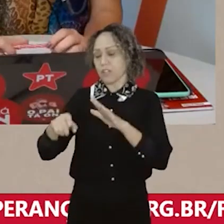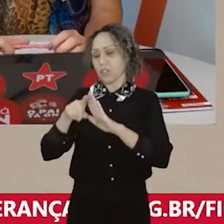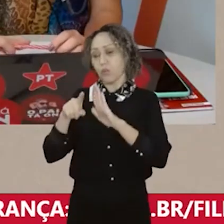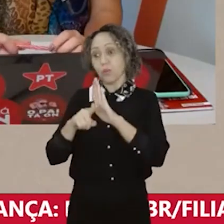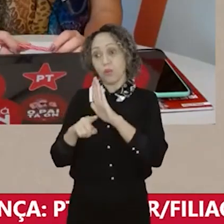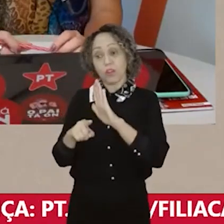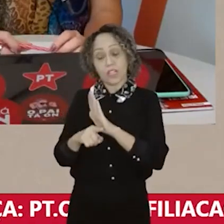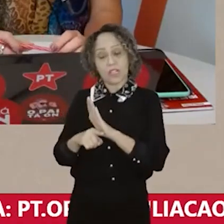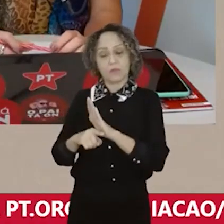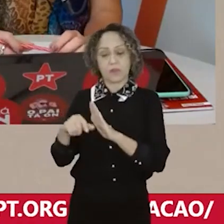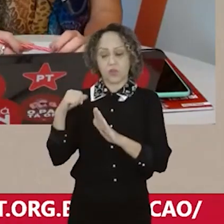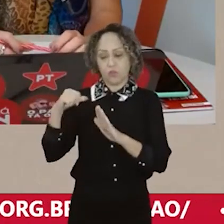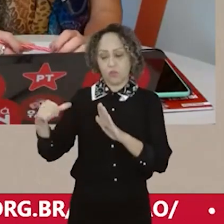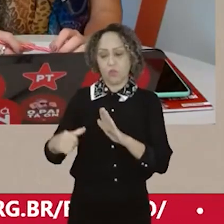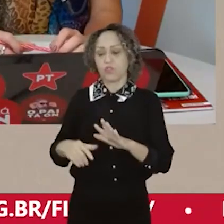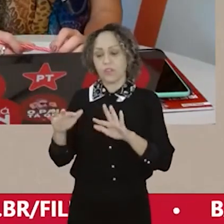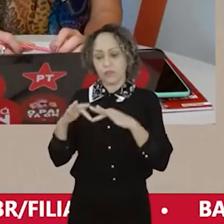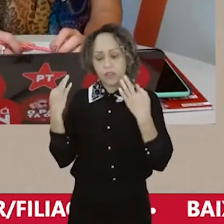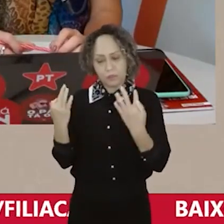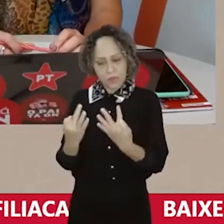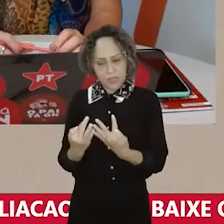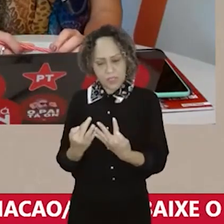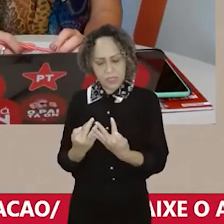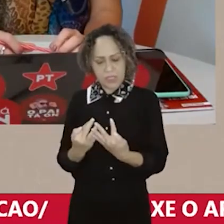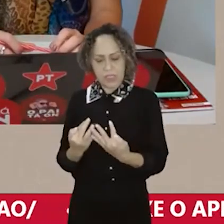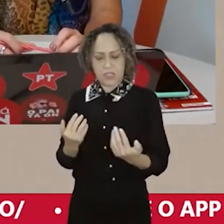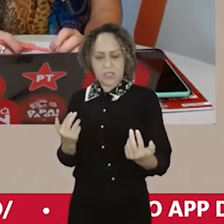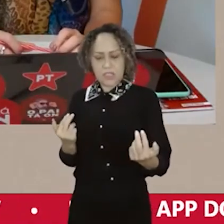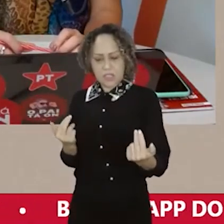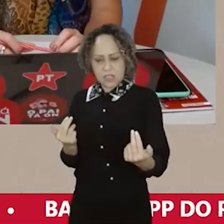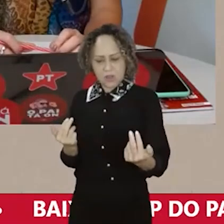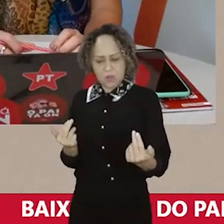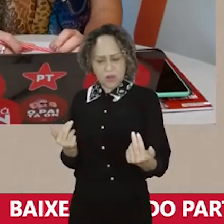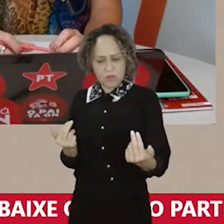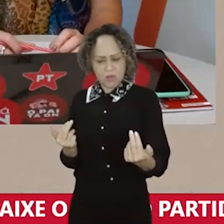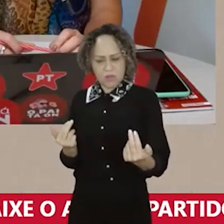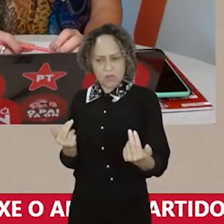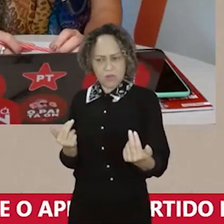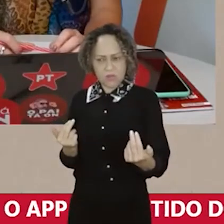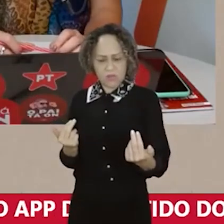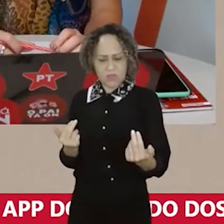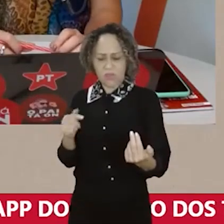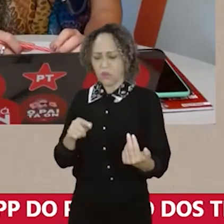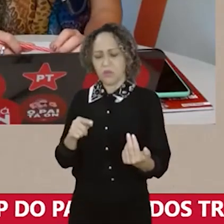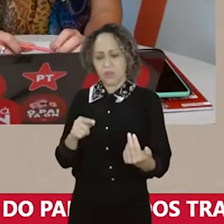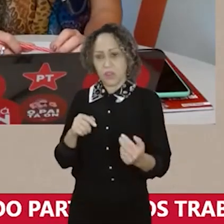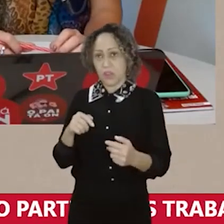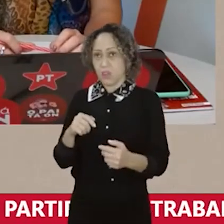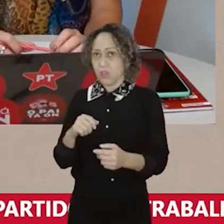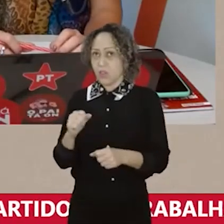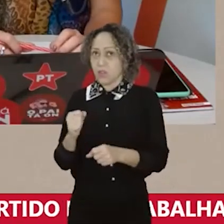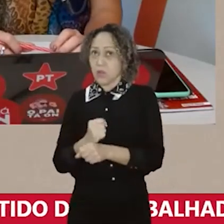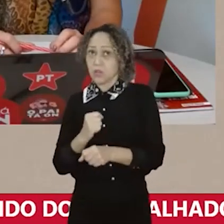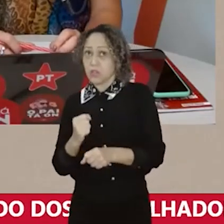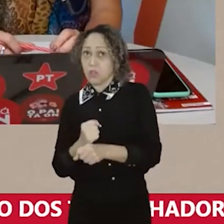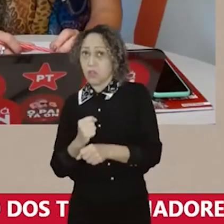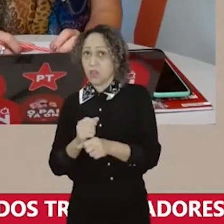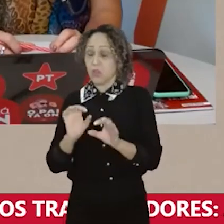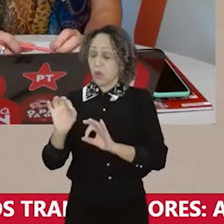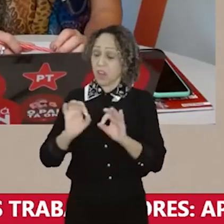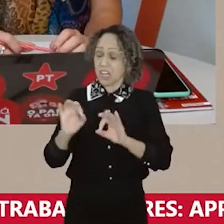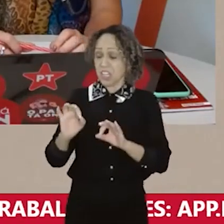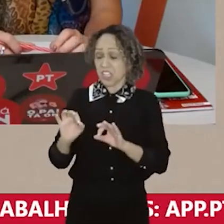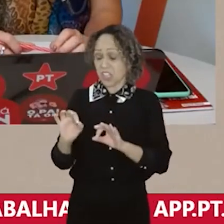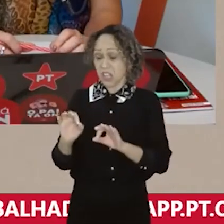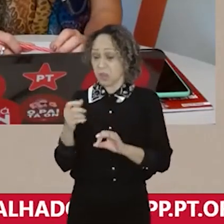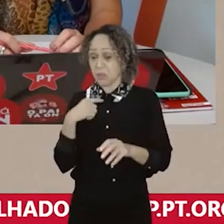cisternas, ele não foi construído com o objetivo de equidade de gênero. Mas hoje, né, muitas vezes, inclusive, ele